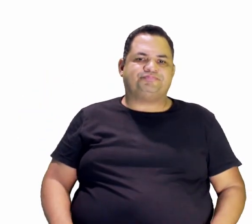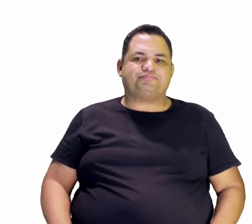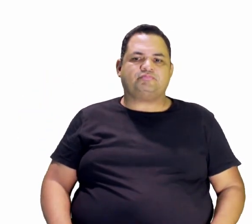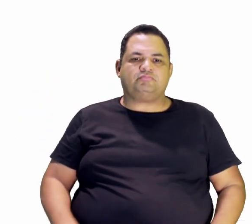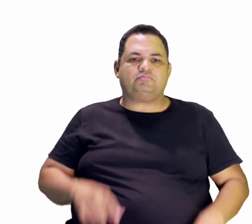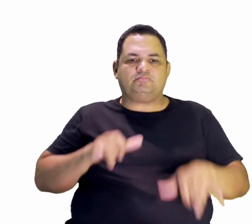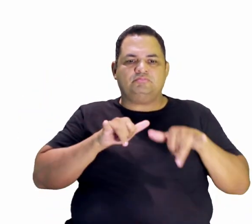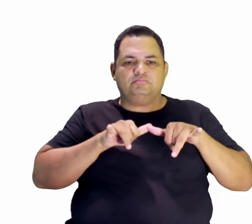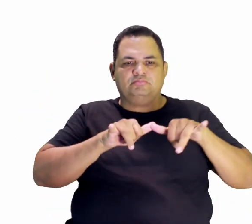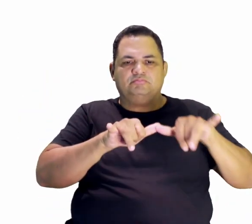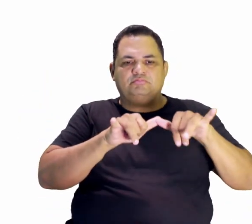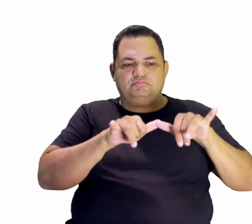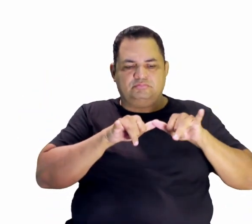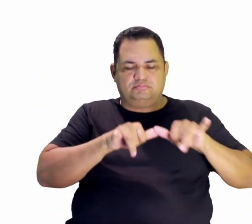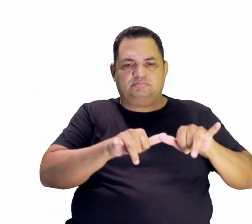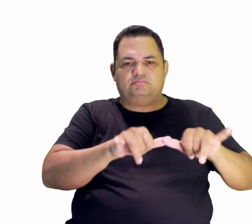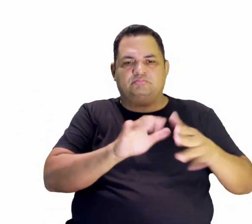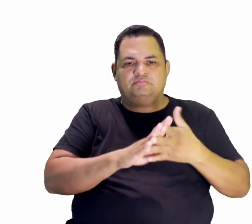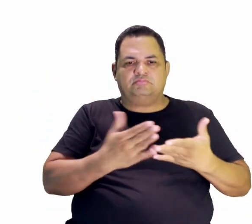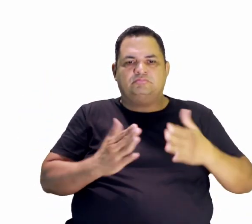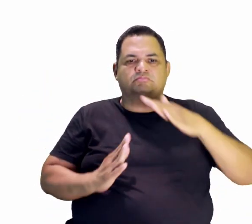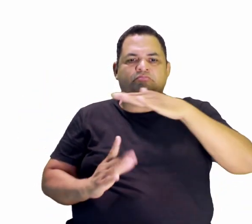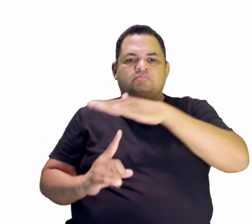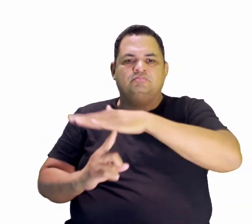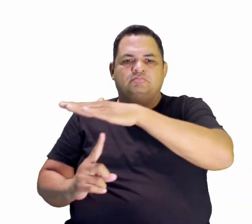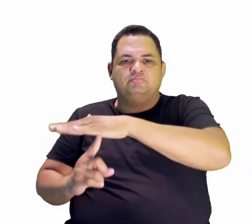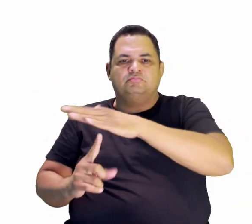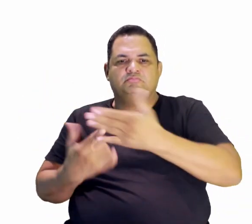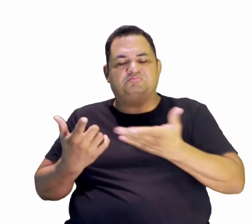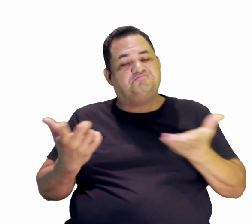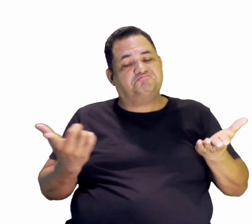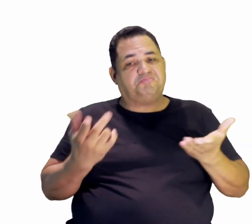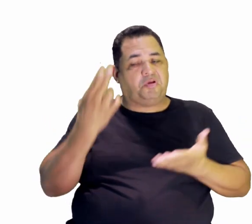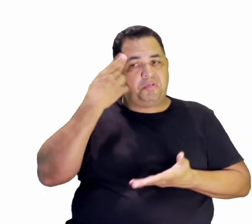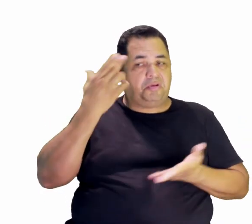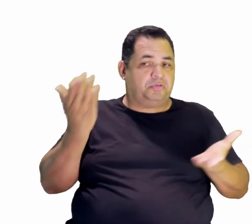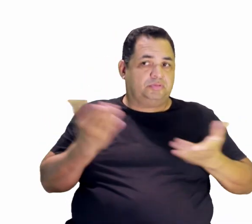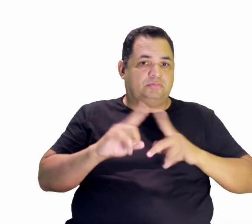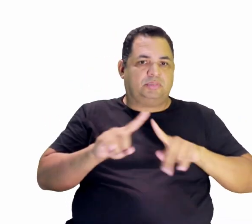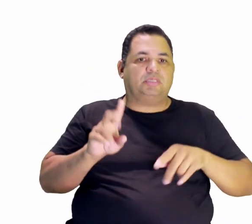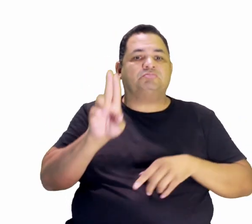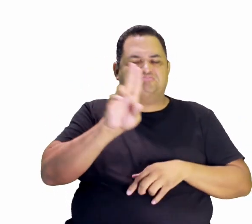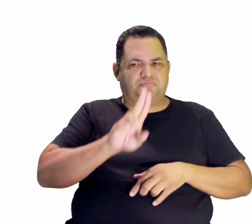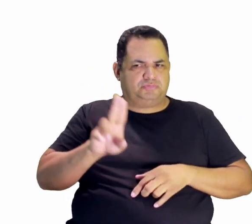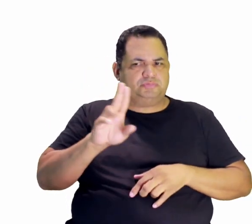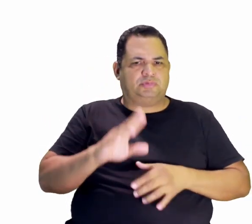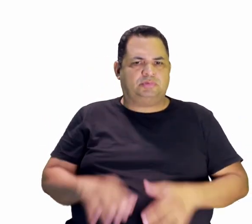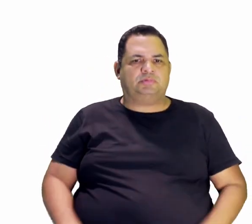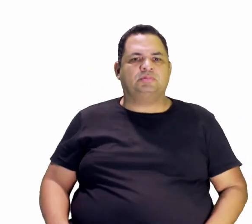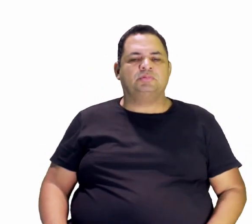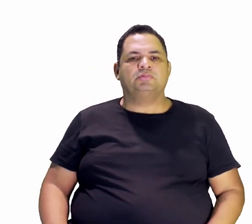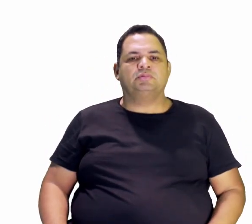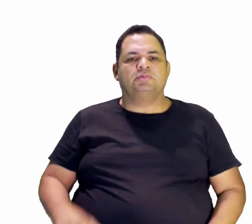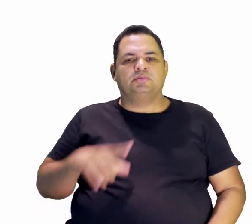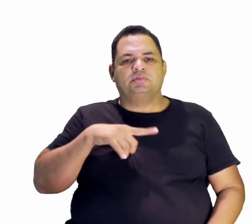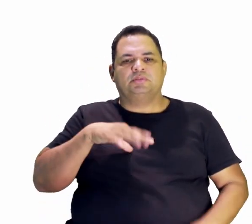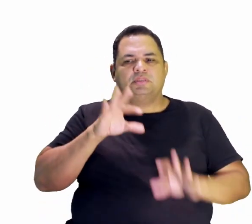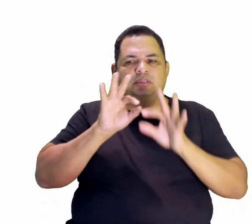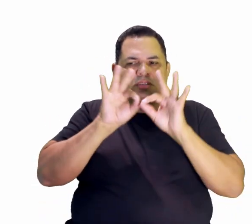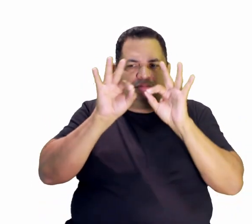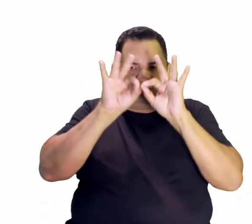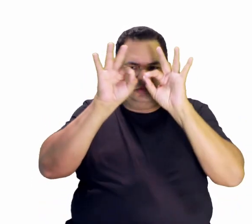aí, né, feiras. Essa balança talvez não seja tão comum hoje, mas já foi. Aqui tem as medidas direitinho